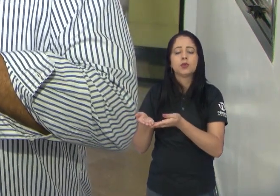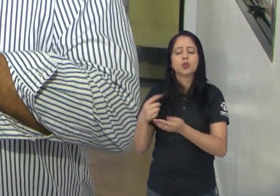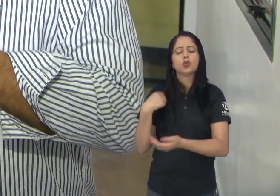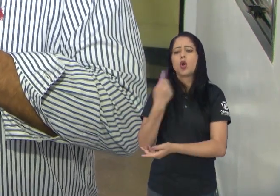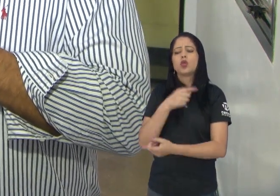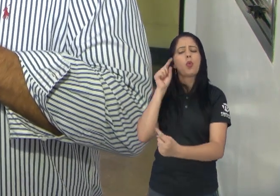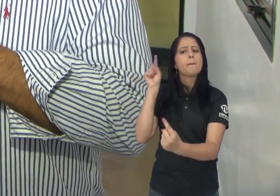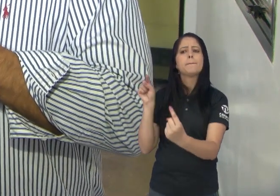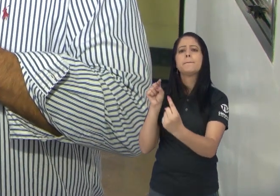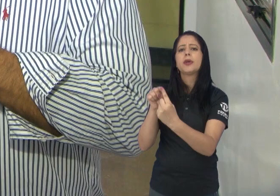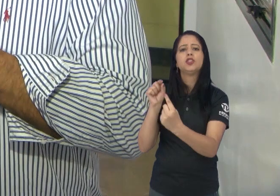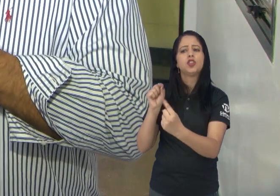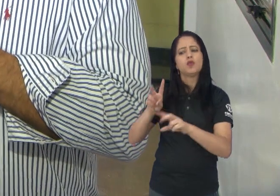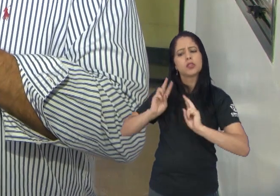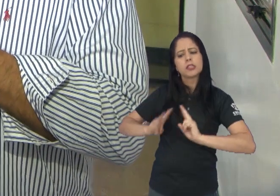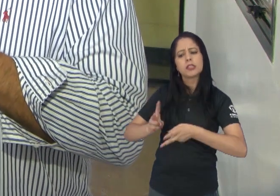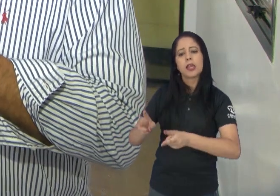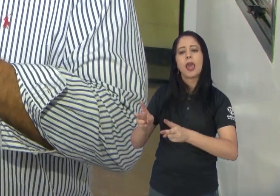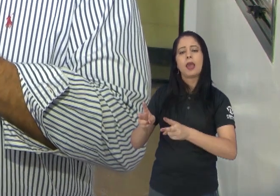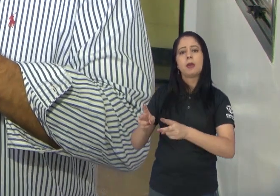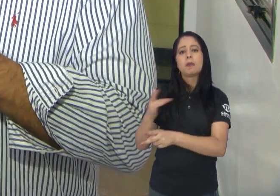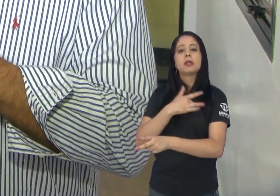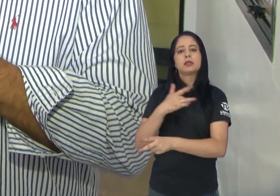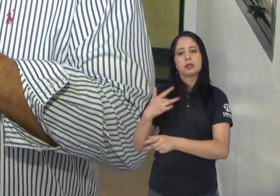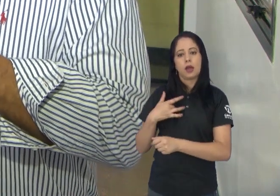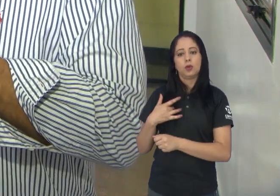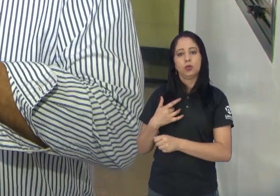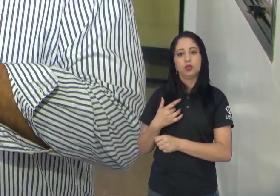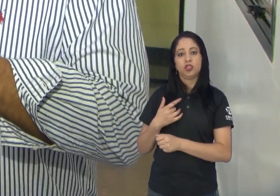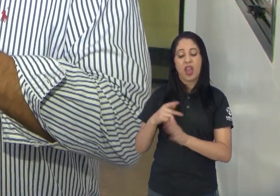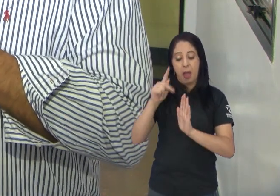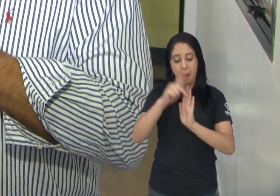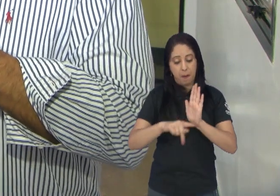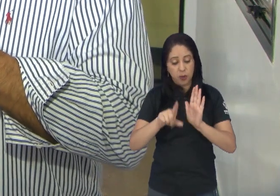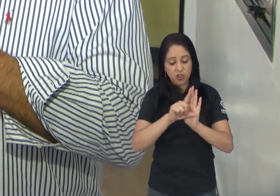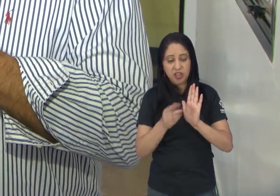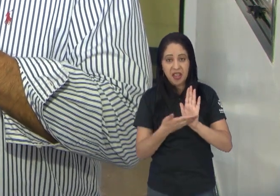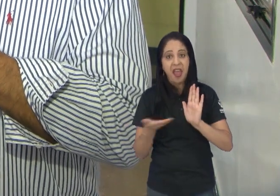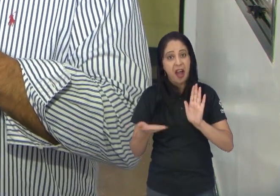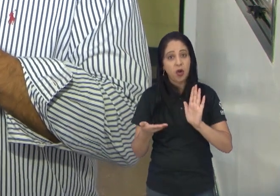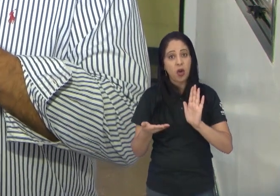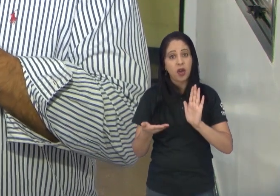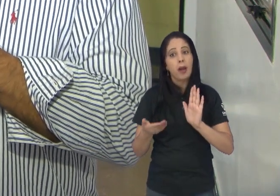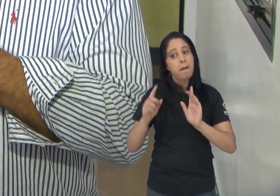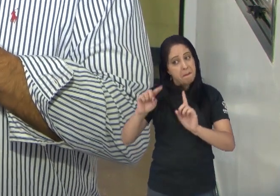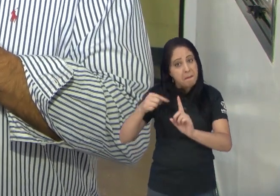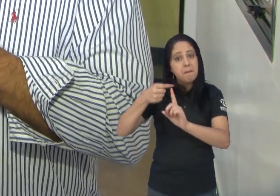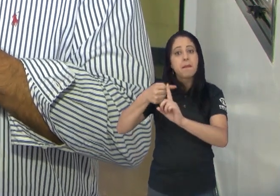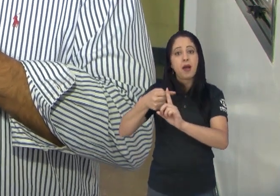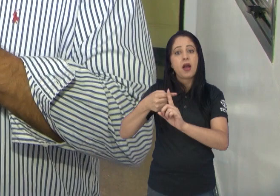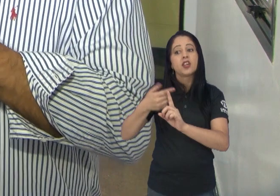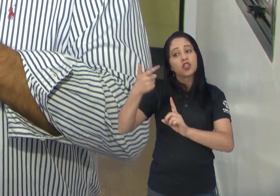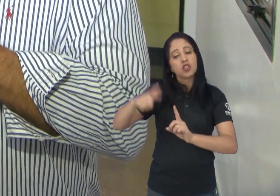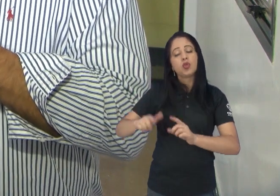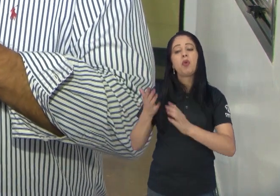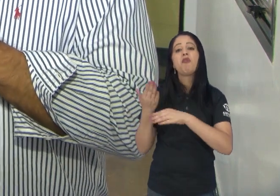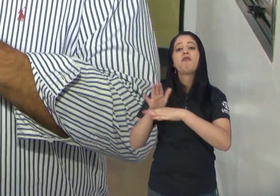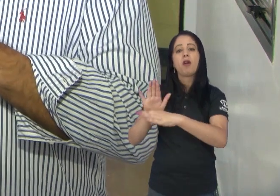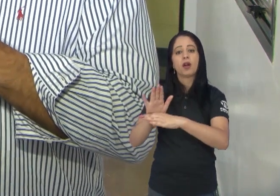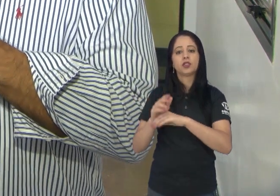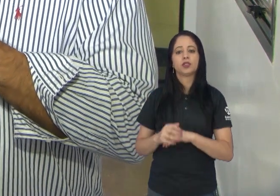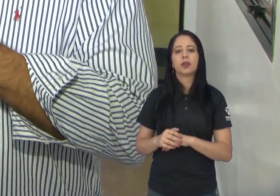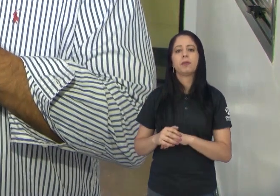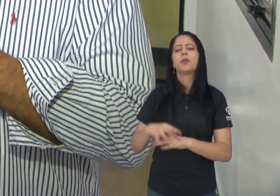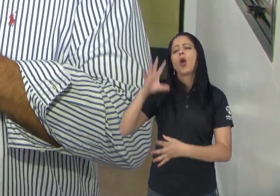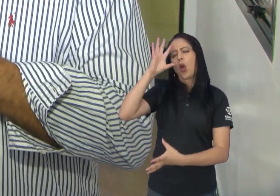sempre voltados à saúde. E esse é mais um que vem para ajudar a saúde do nosso município. A gente consegue entender que a Prefeitura